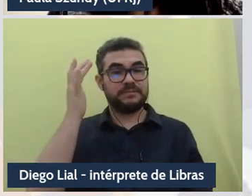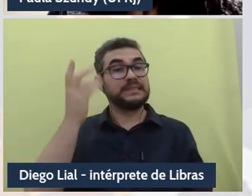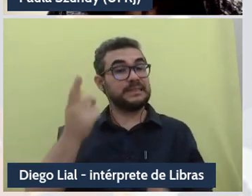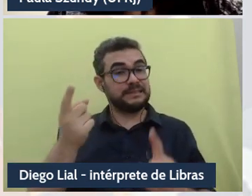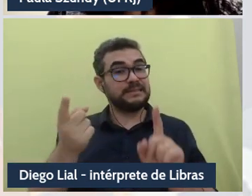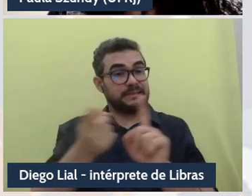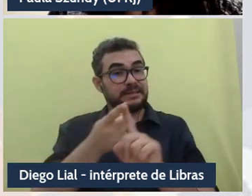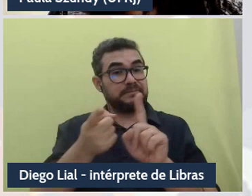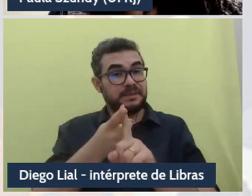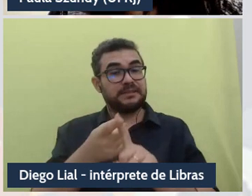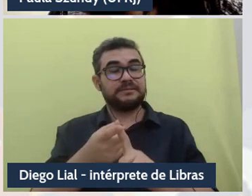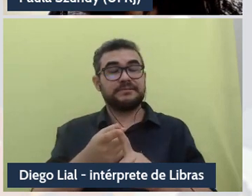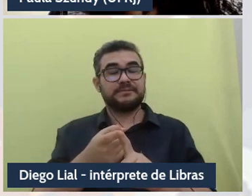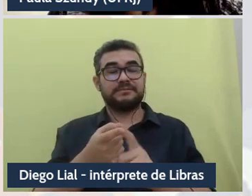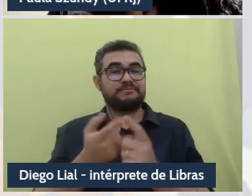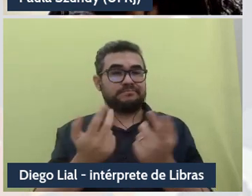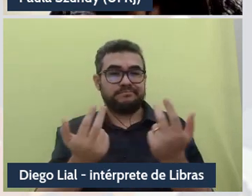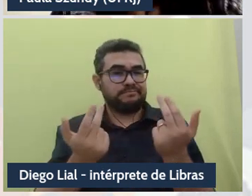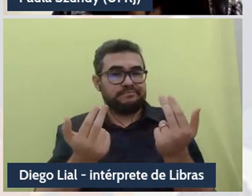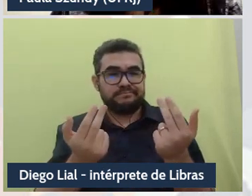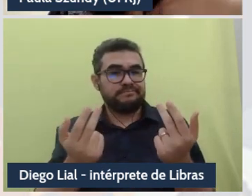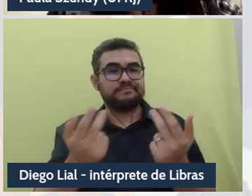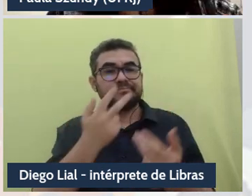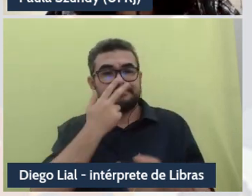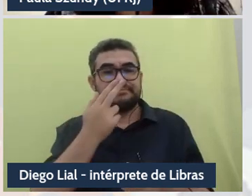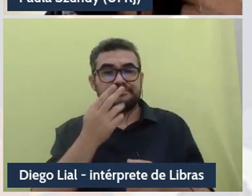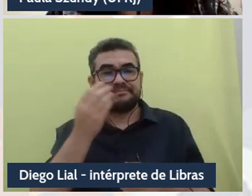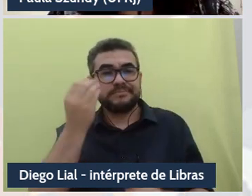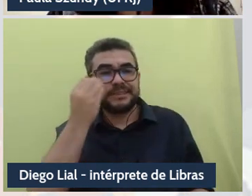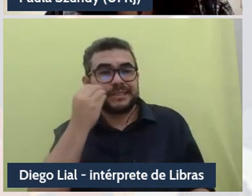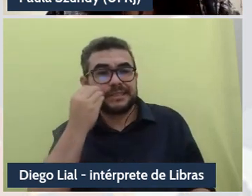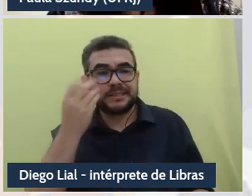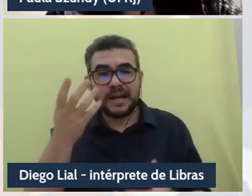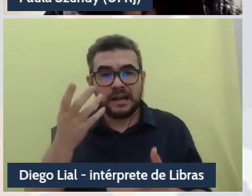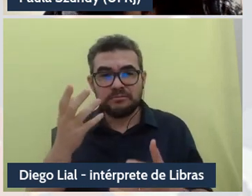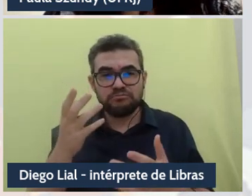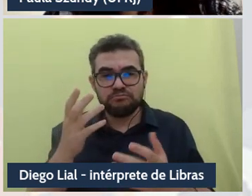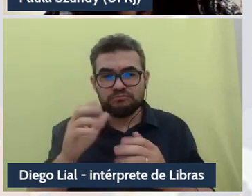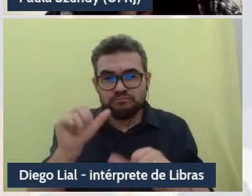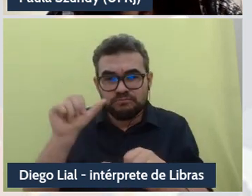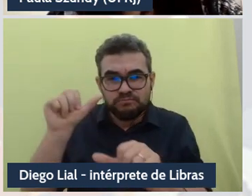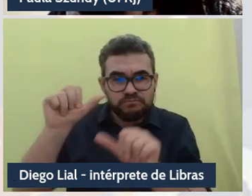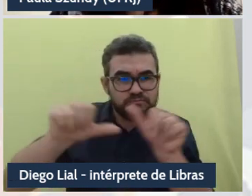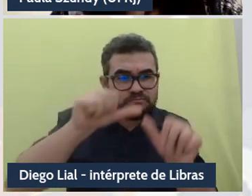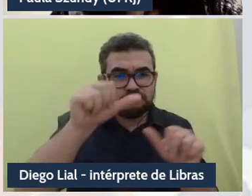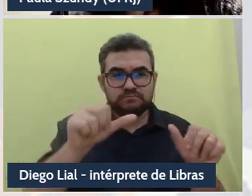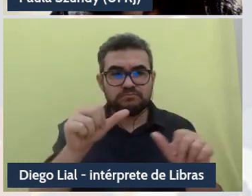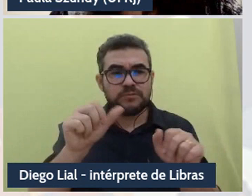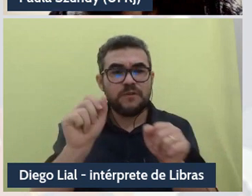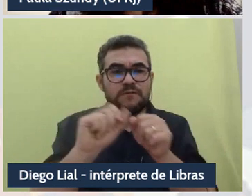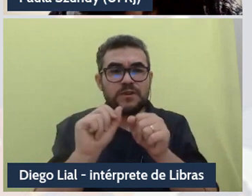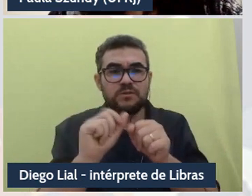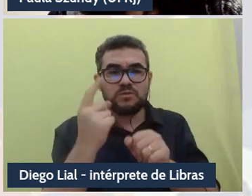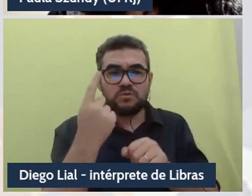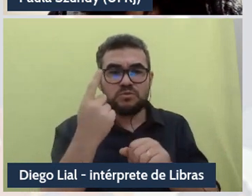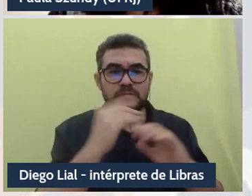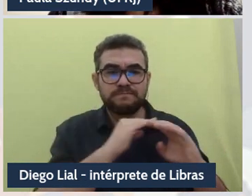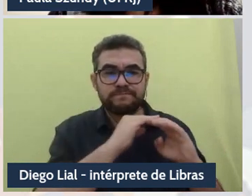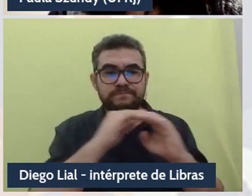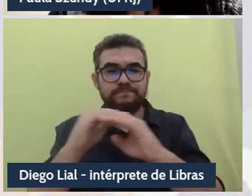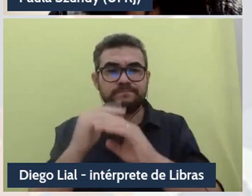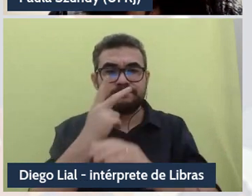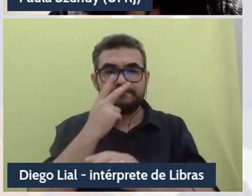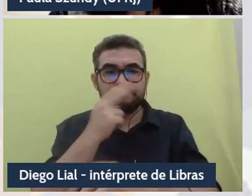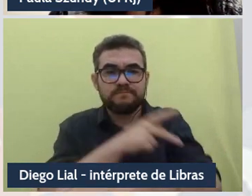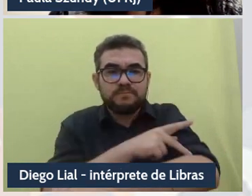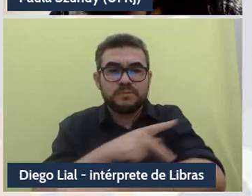nessa tentativa de purificação, né, ou então quando a gente se coloca, né, contra a linguagem neutra, né, há